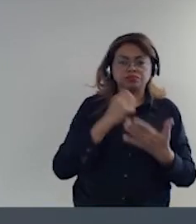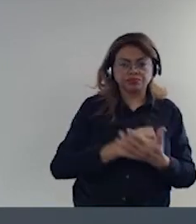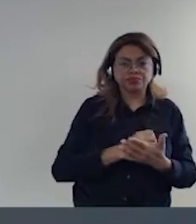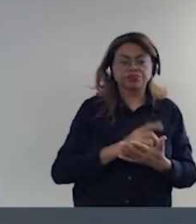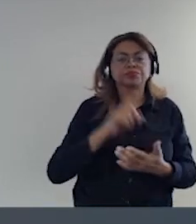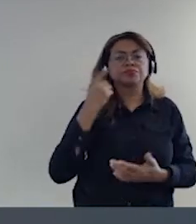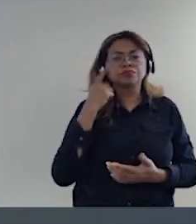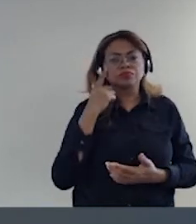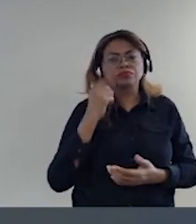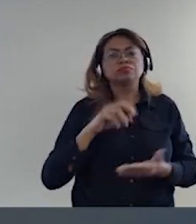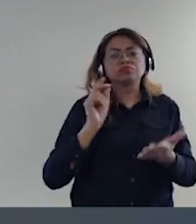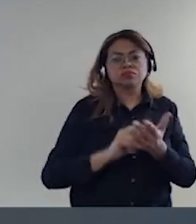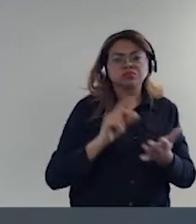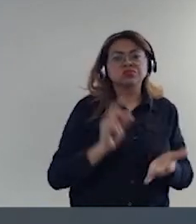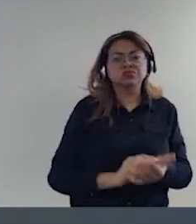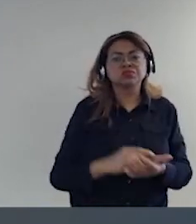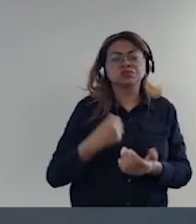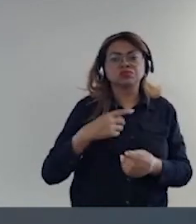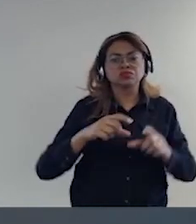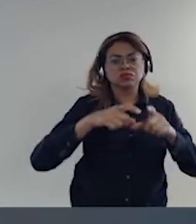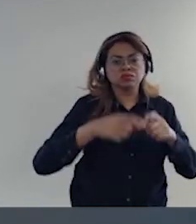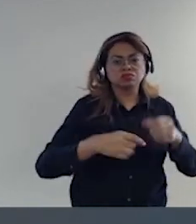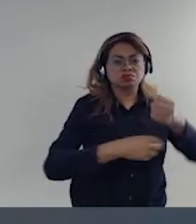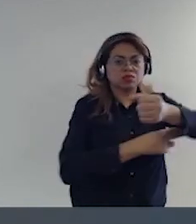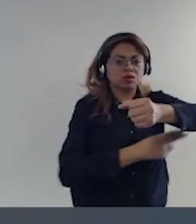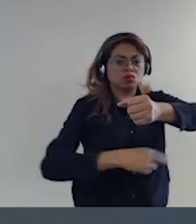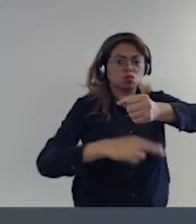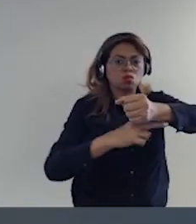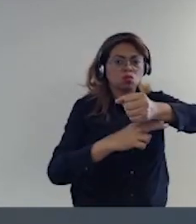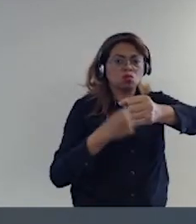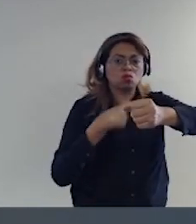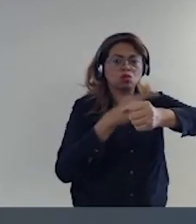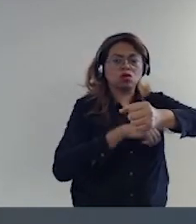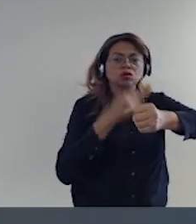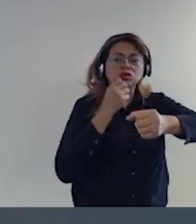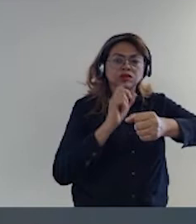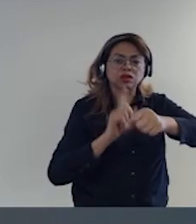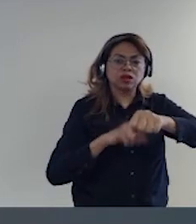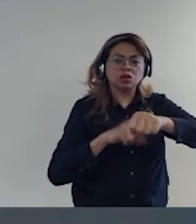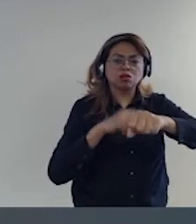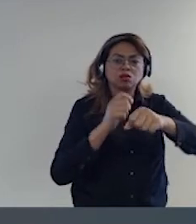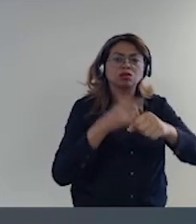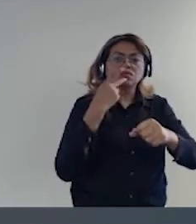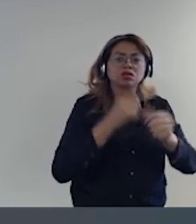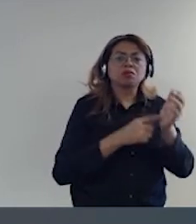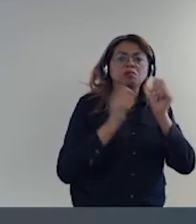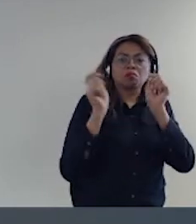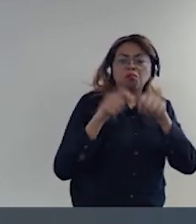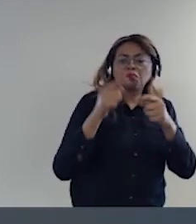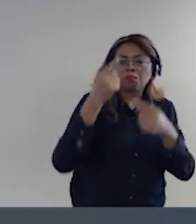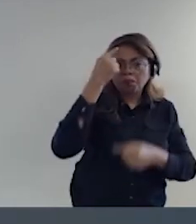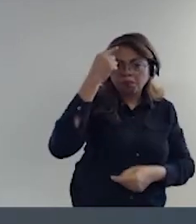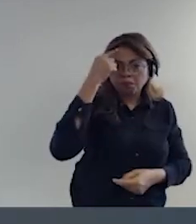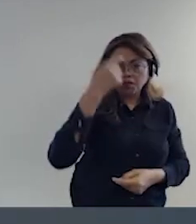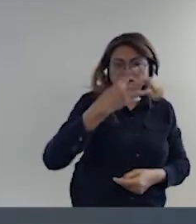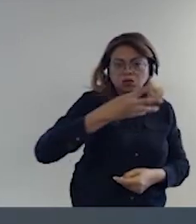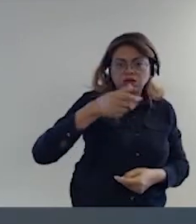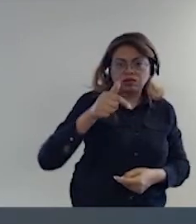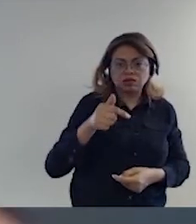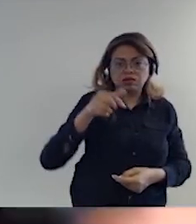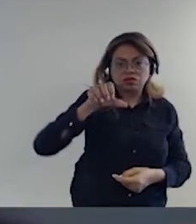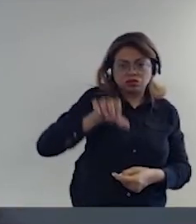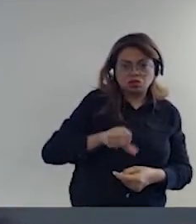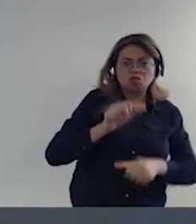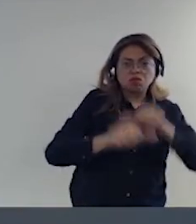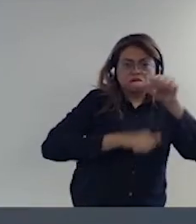Aliás, realmente, existe uma ponte, né, interessante entre a oferta de modificação equitativa do 479 do Código Civil e